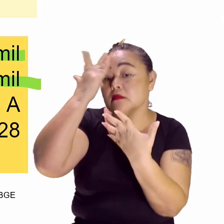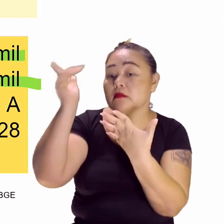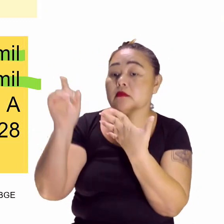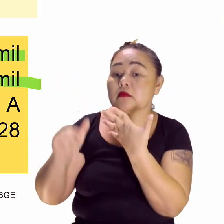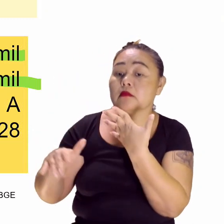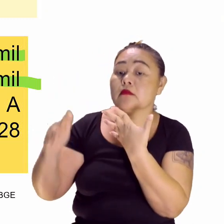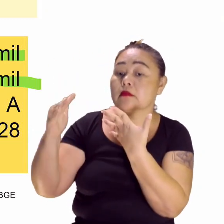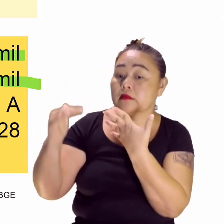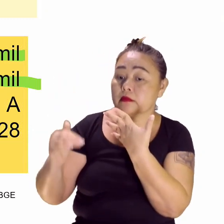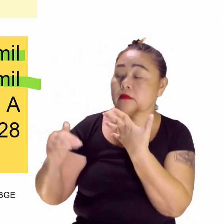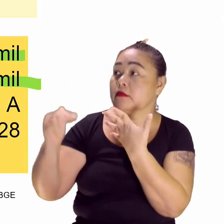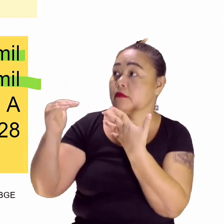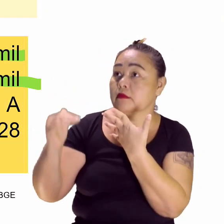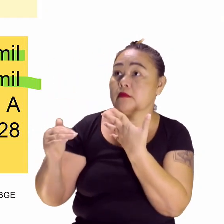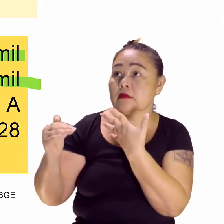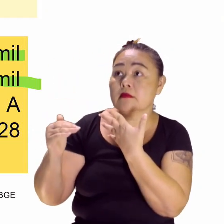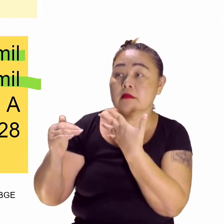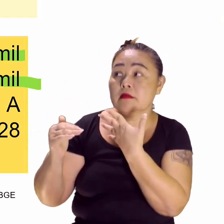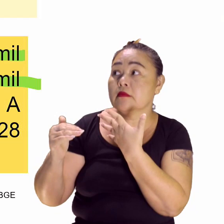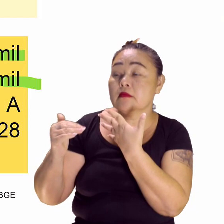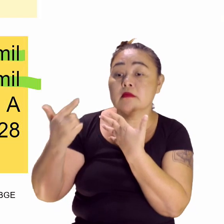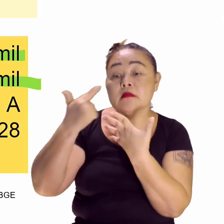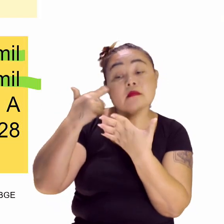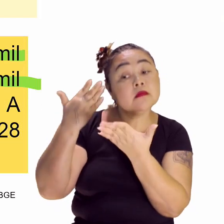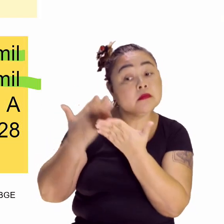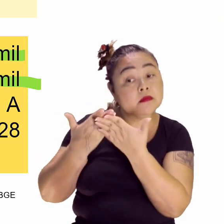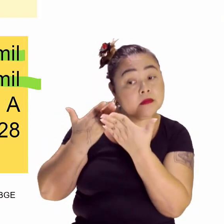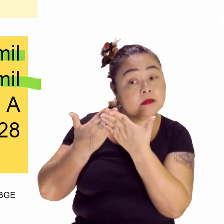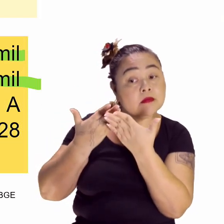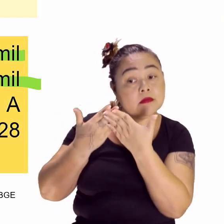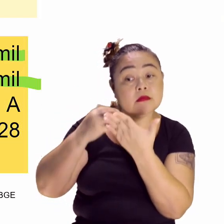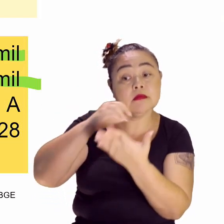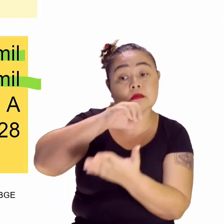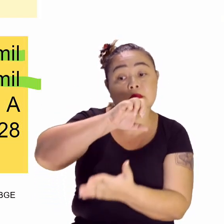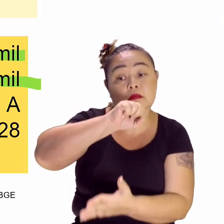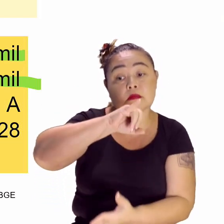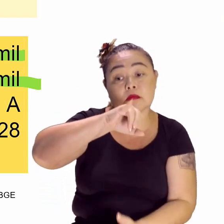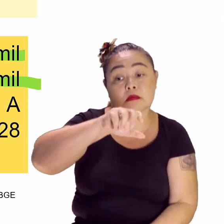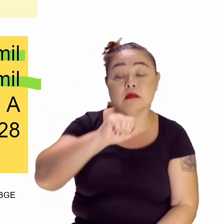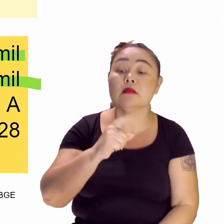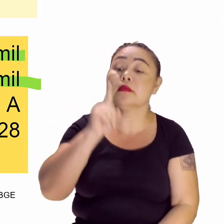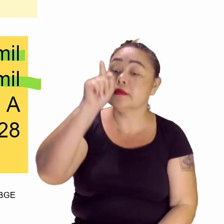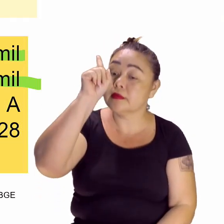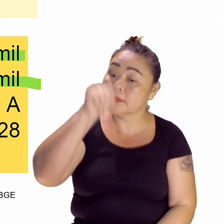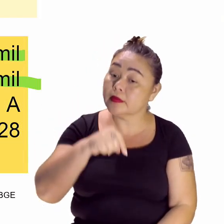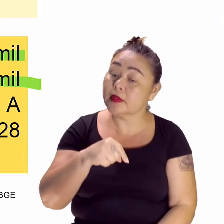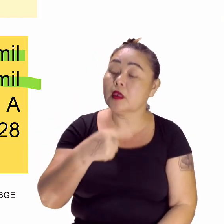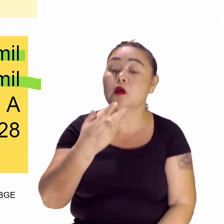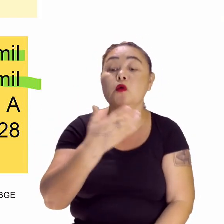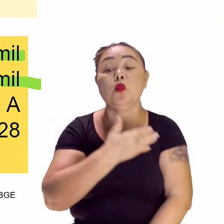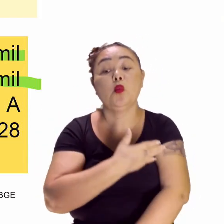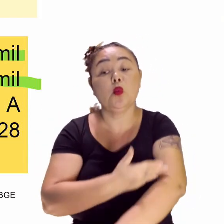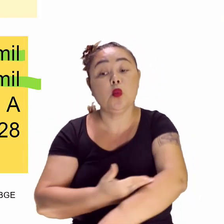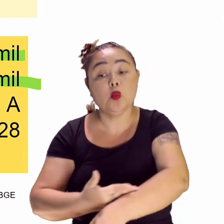Exatamente é isso vimos na aula passada sobre a soja sobre o milho